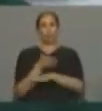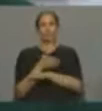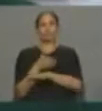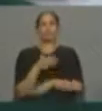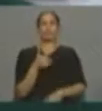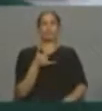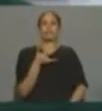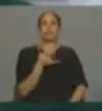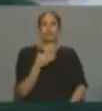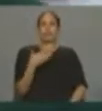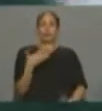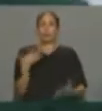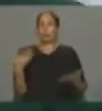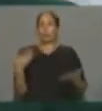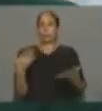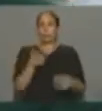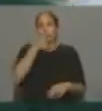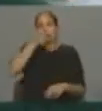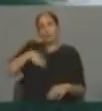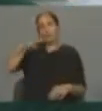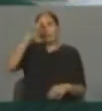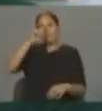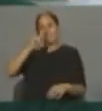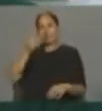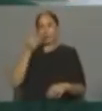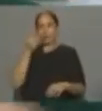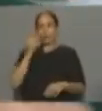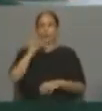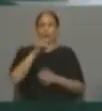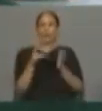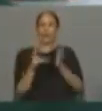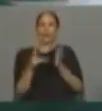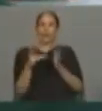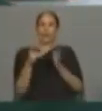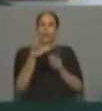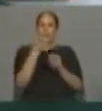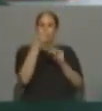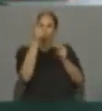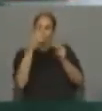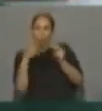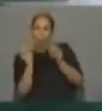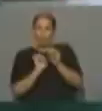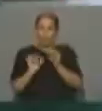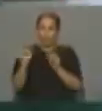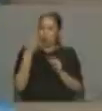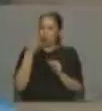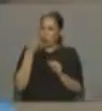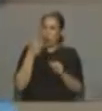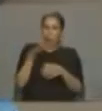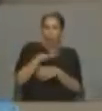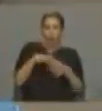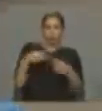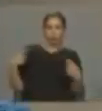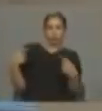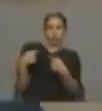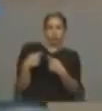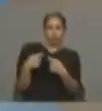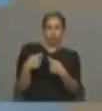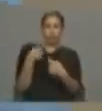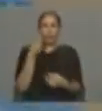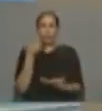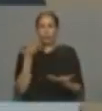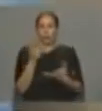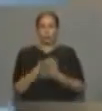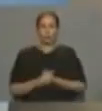acham da sua obra e como é que ligam a obra deu a sua actividade nestas áreas muito variadas domingos revelou